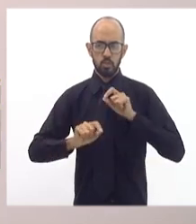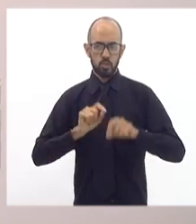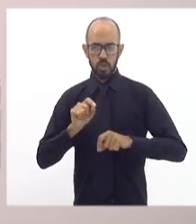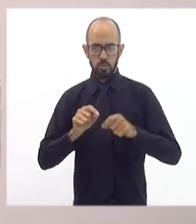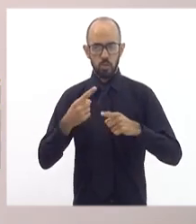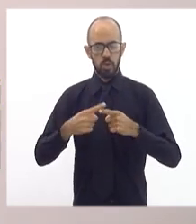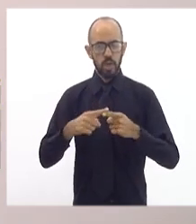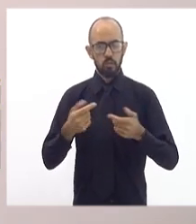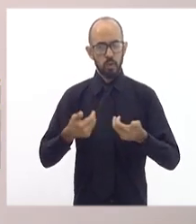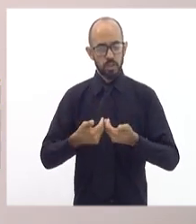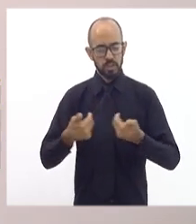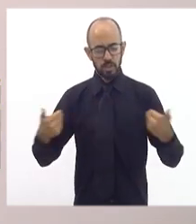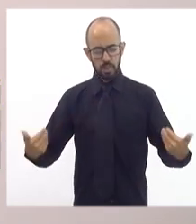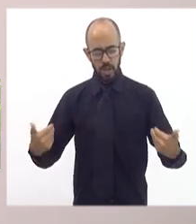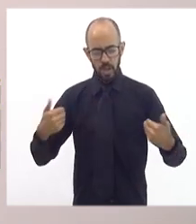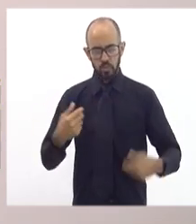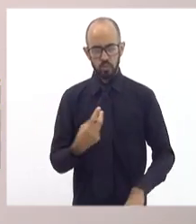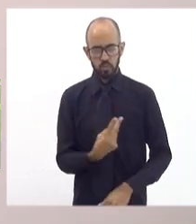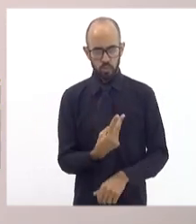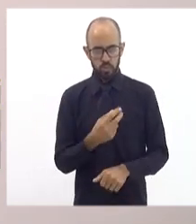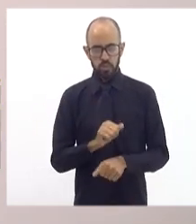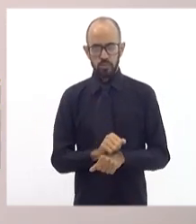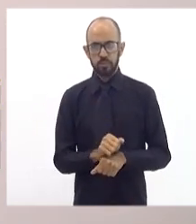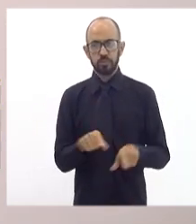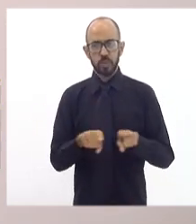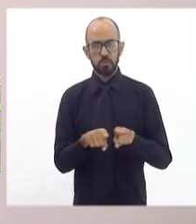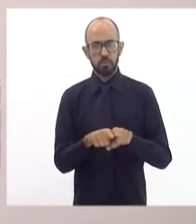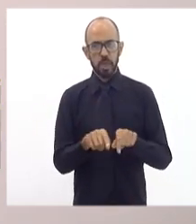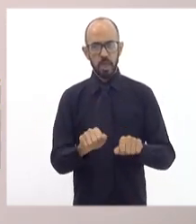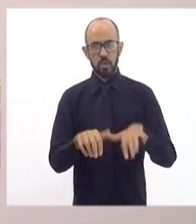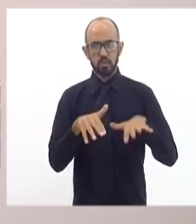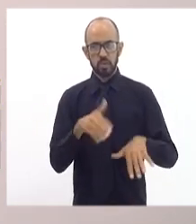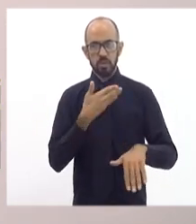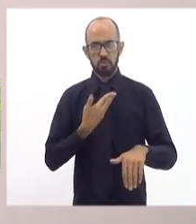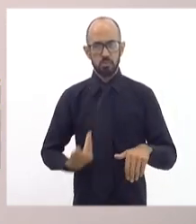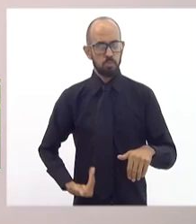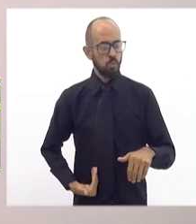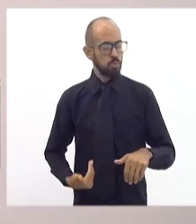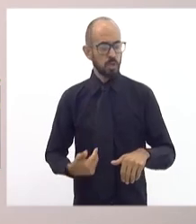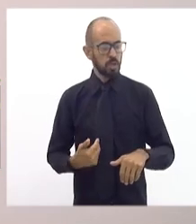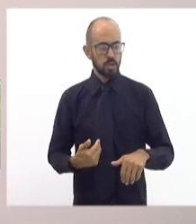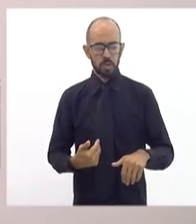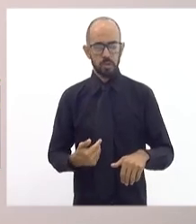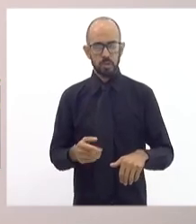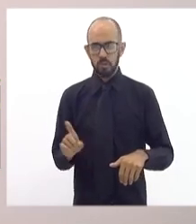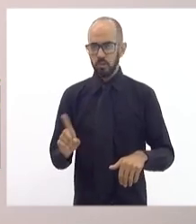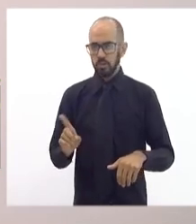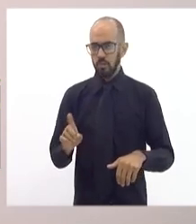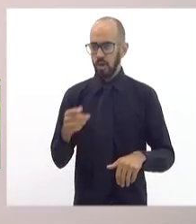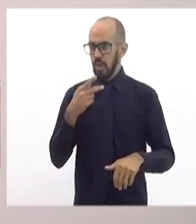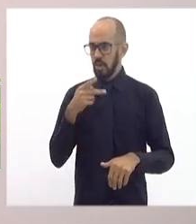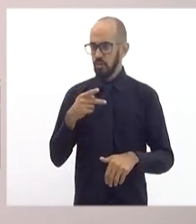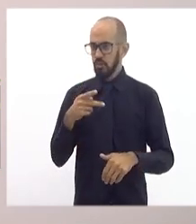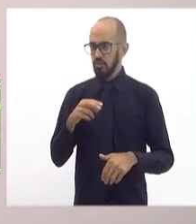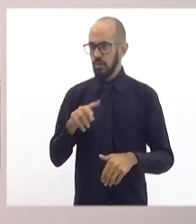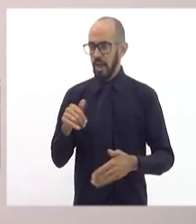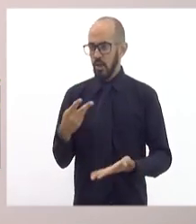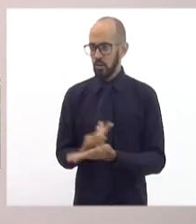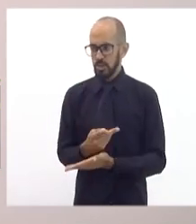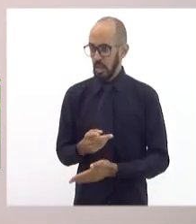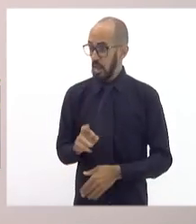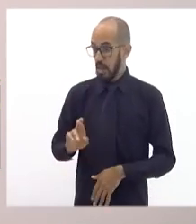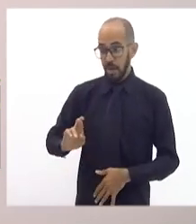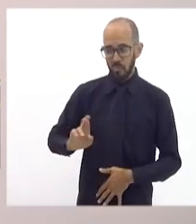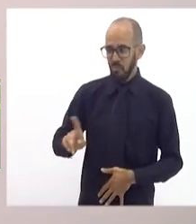o processo foi dividido em dois Inclusive a questão da audiência pública sobre seu público nenhum momento não tá dizendo que não vai ocorrer na